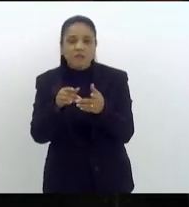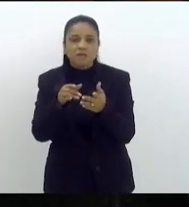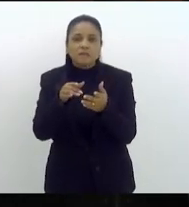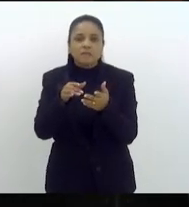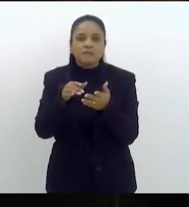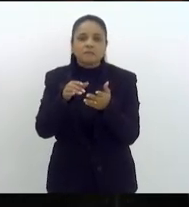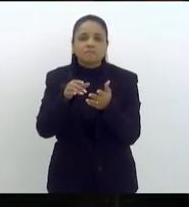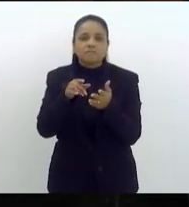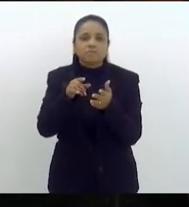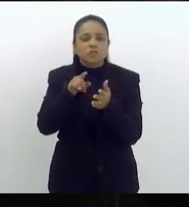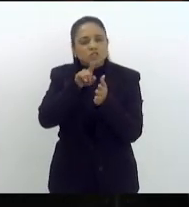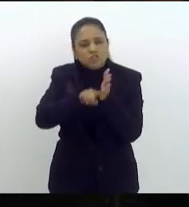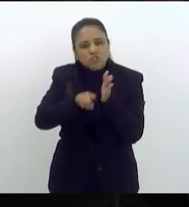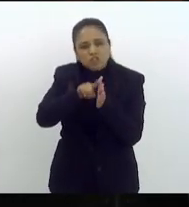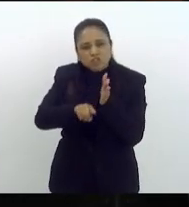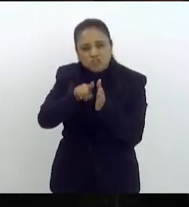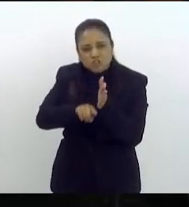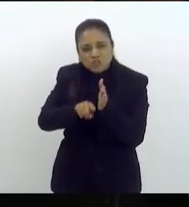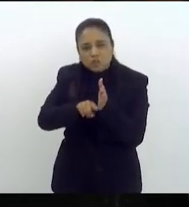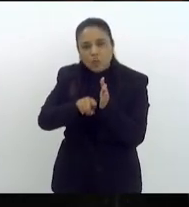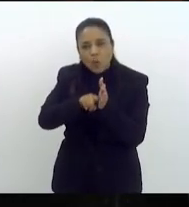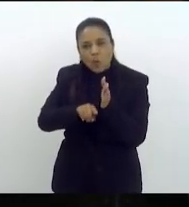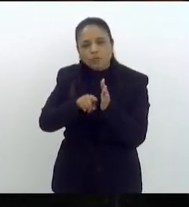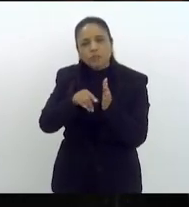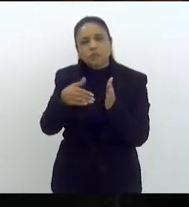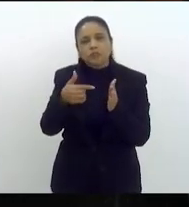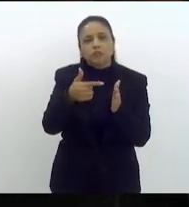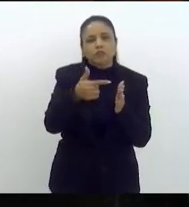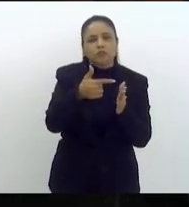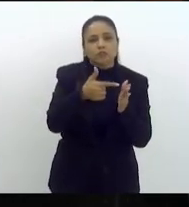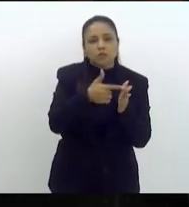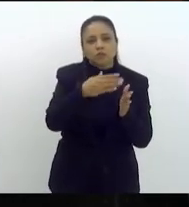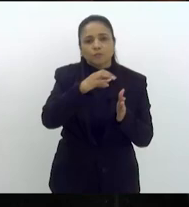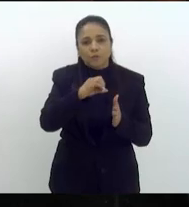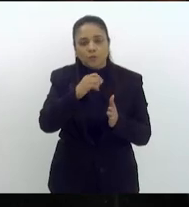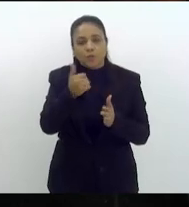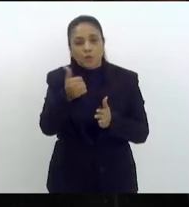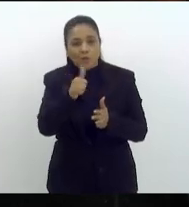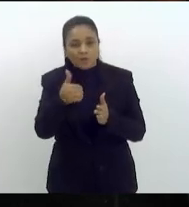numa série Histórica de 2011 a 2020 50%